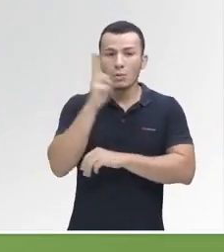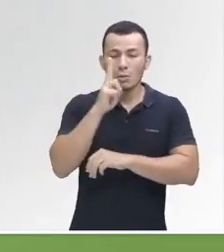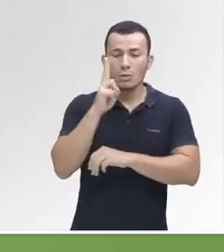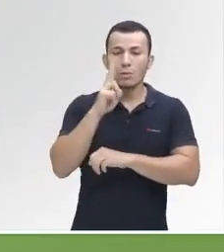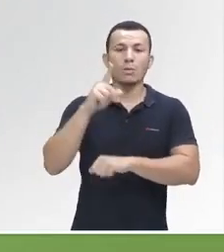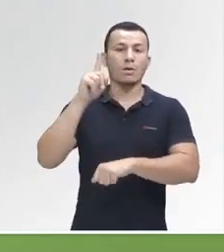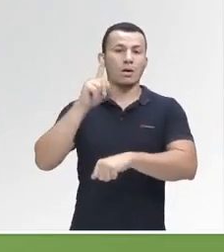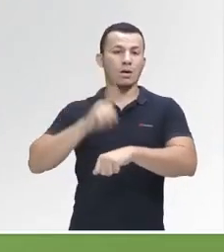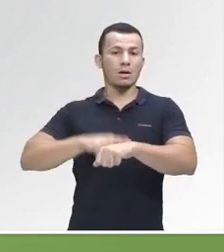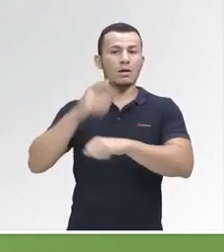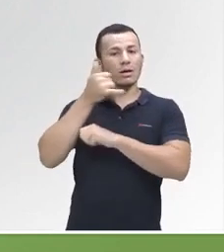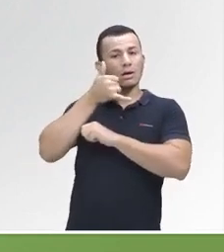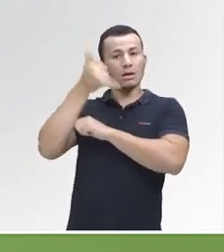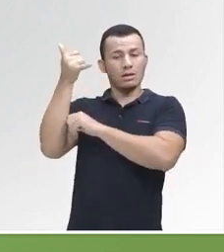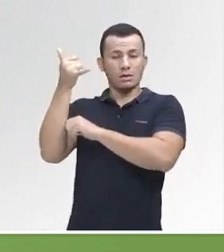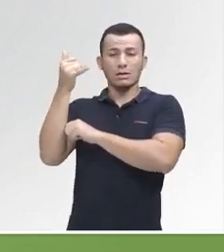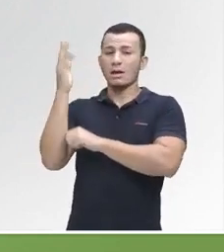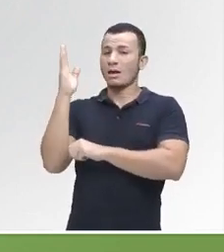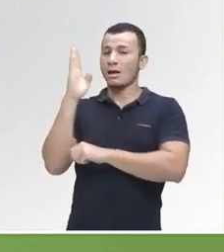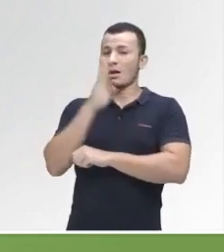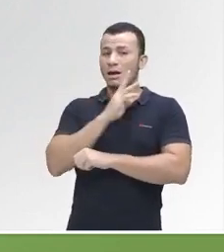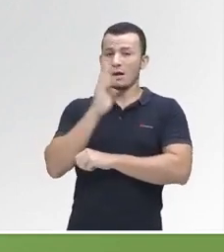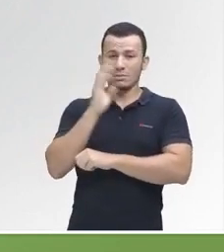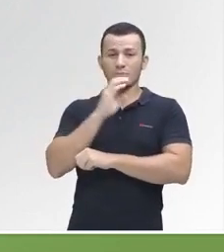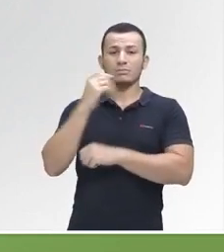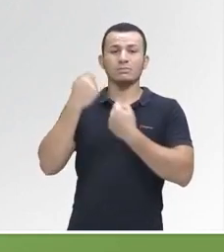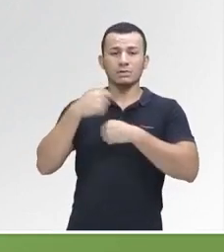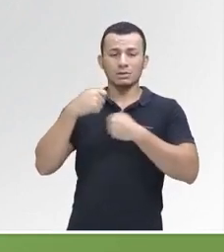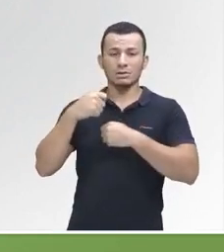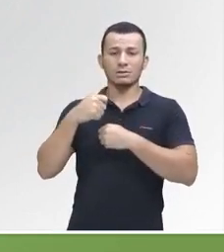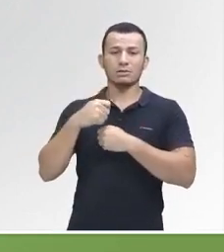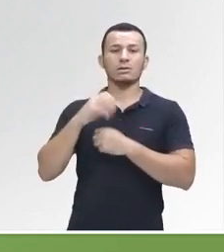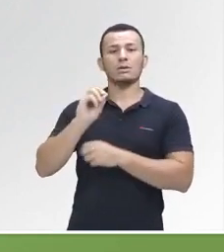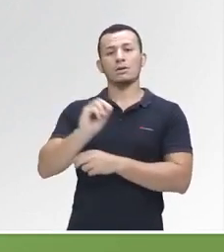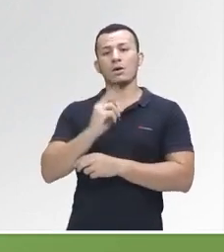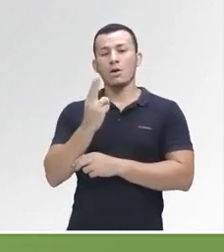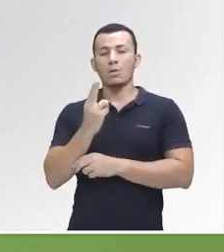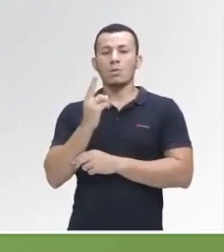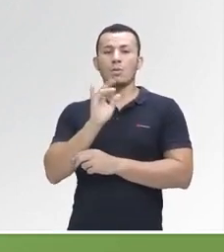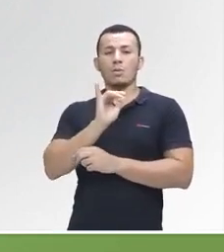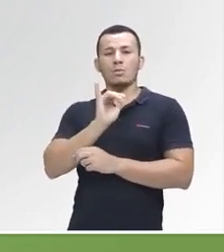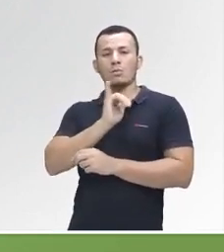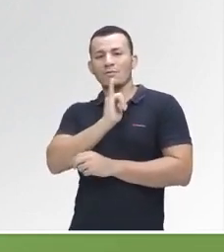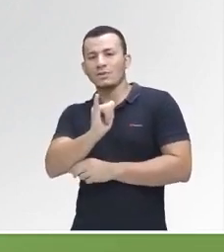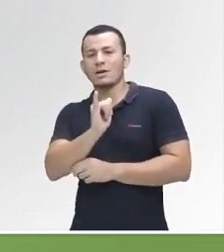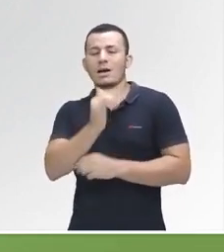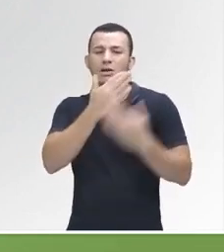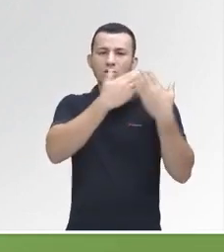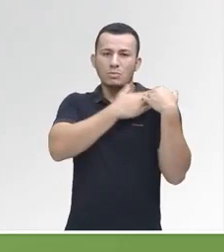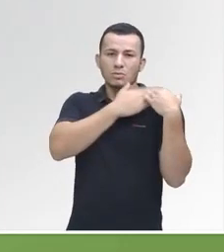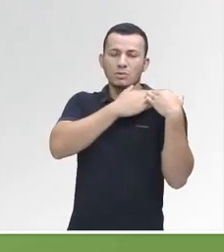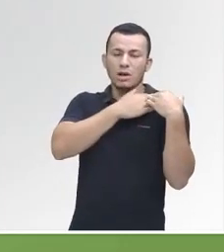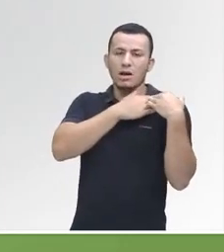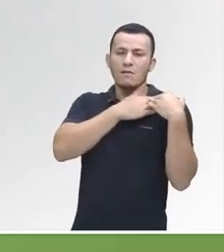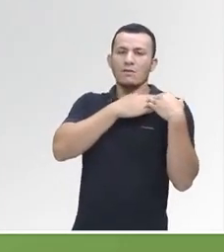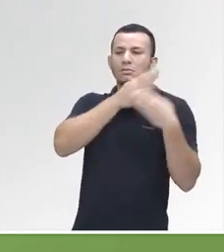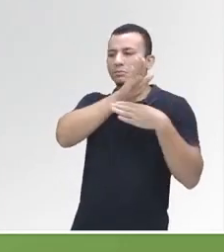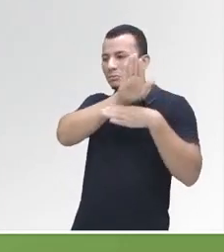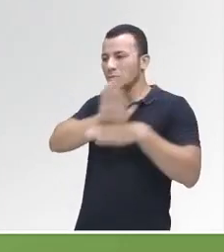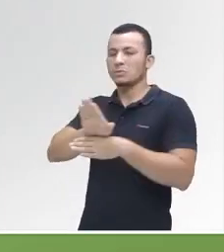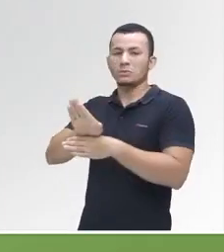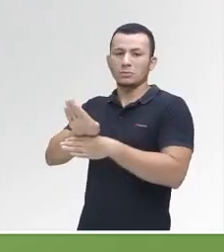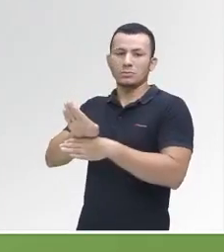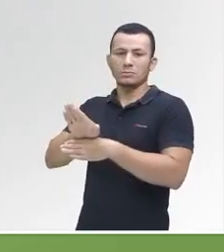o serviço de emergência o mais rápido possível ou avise algum responsável, né, para que as devidas